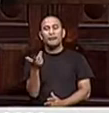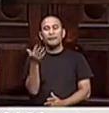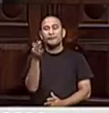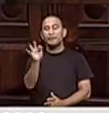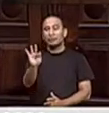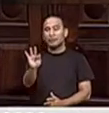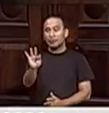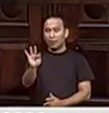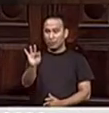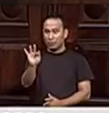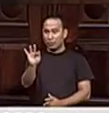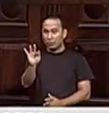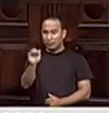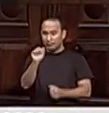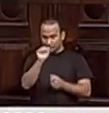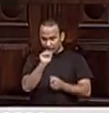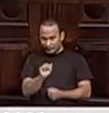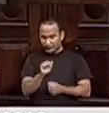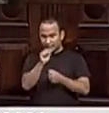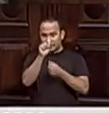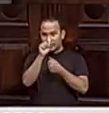federal no Poder Executivo?